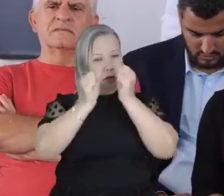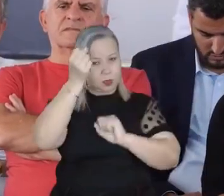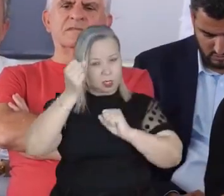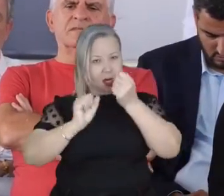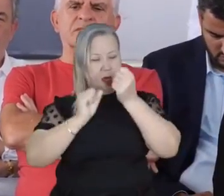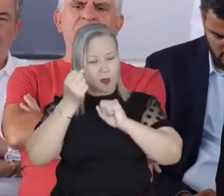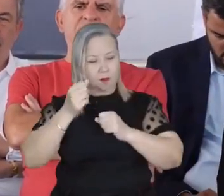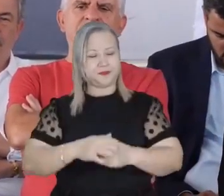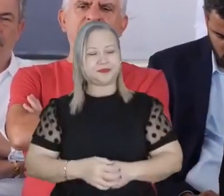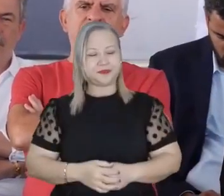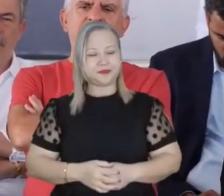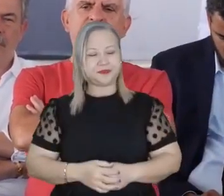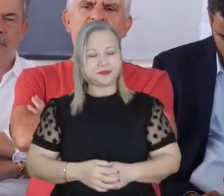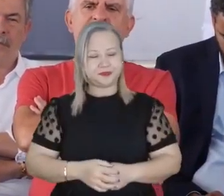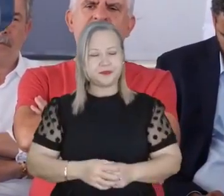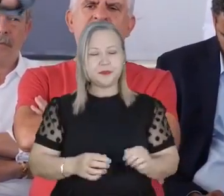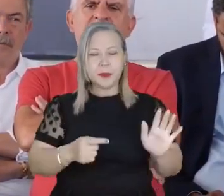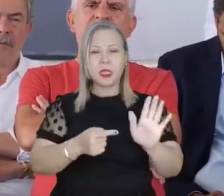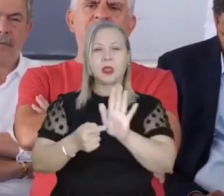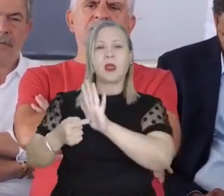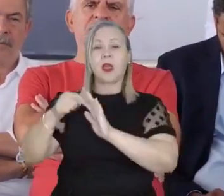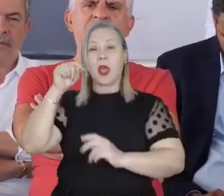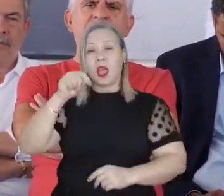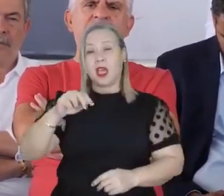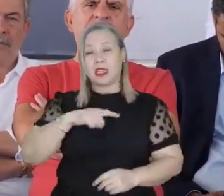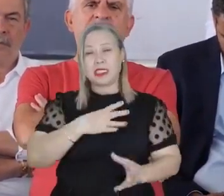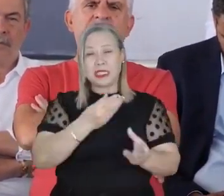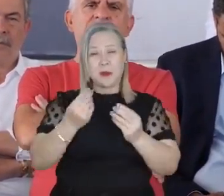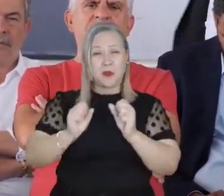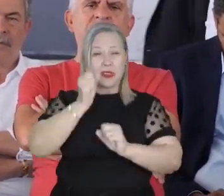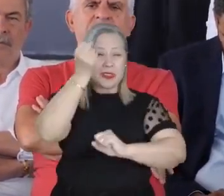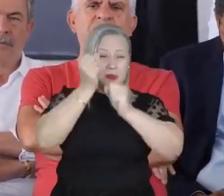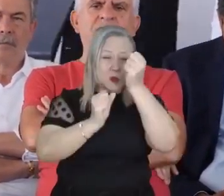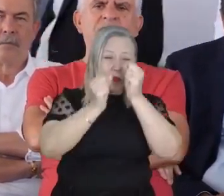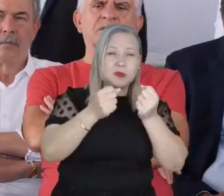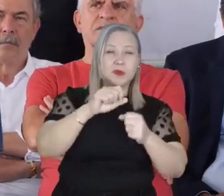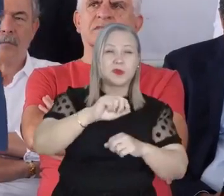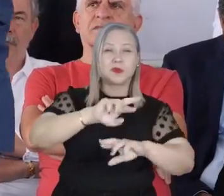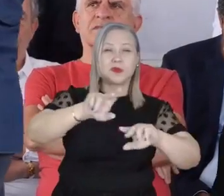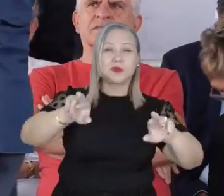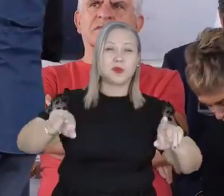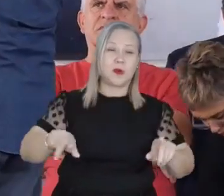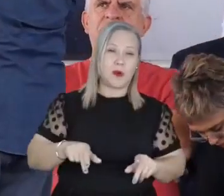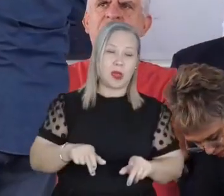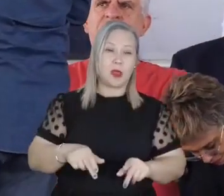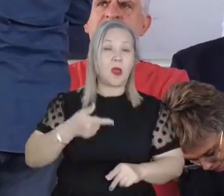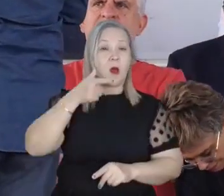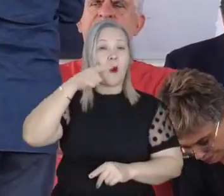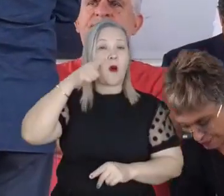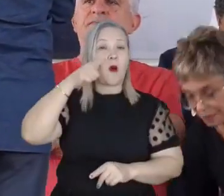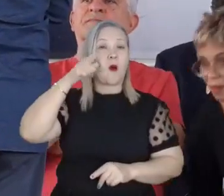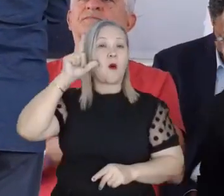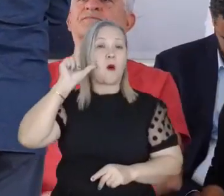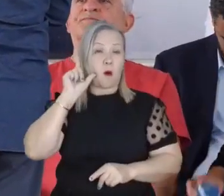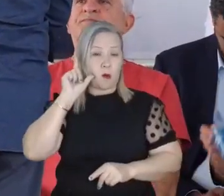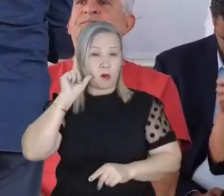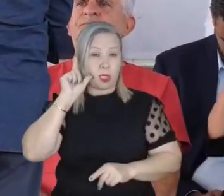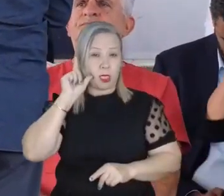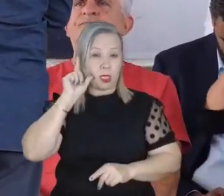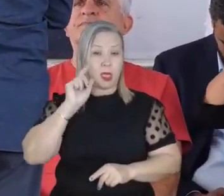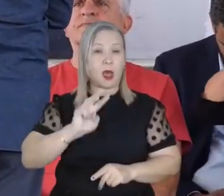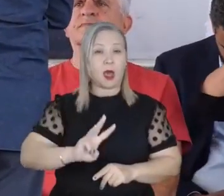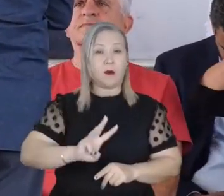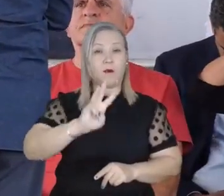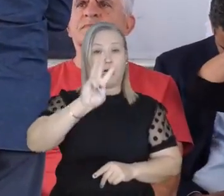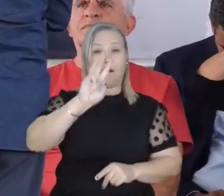aqui ainda tem muita indústria. Ontem a Volkswagen deu férias coletivas em São Bernardo porque não